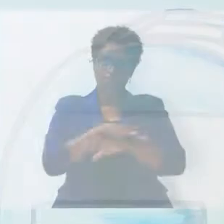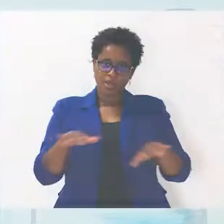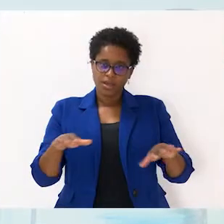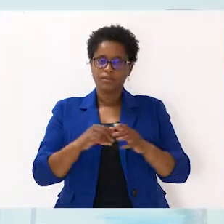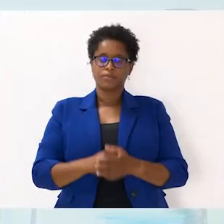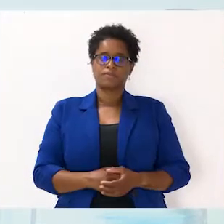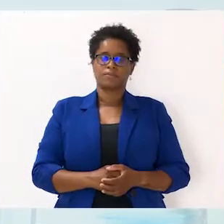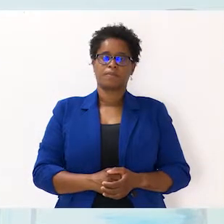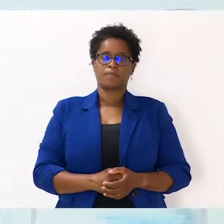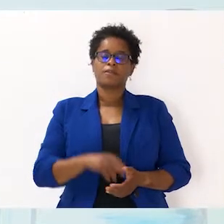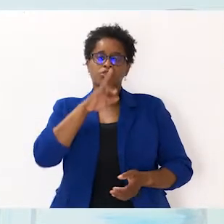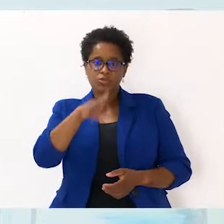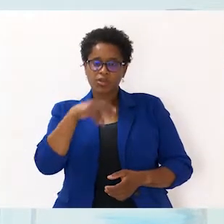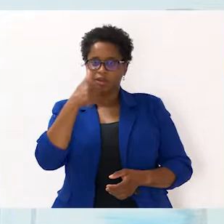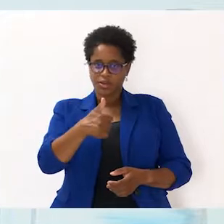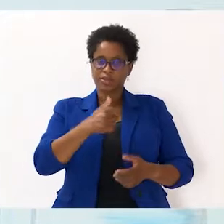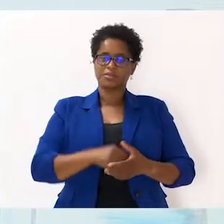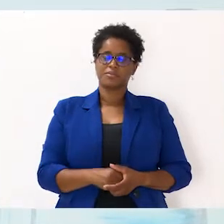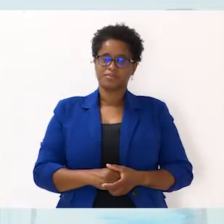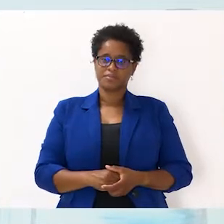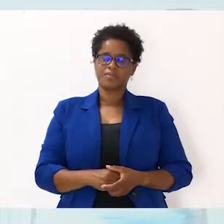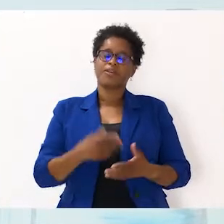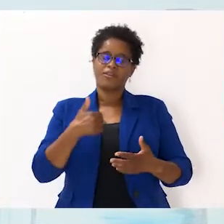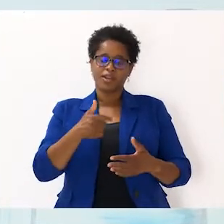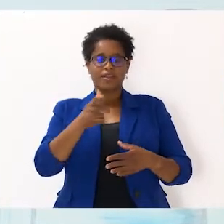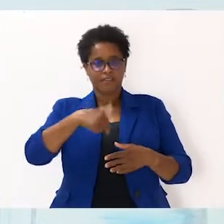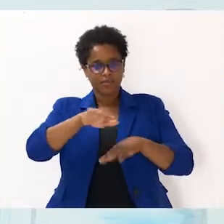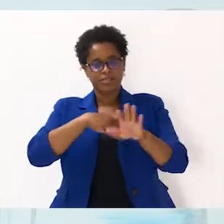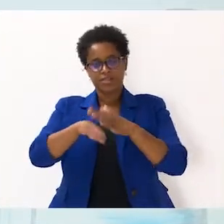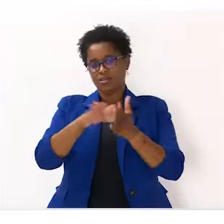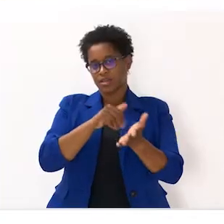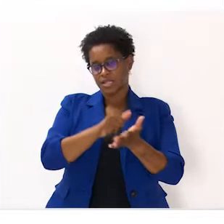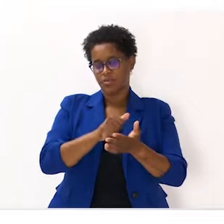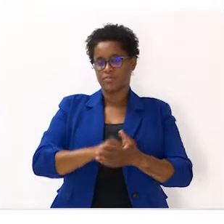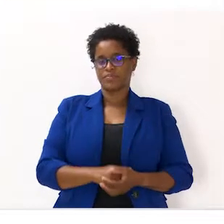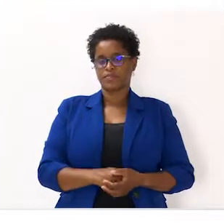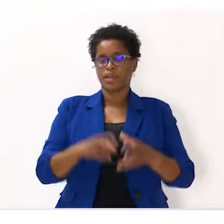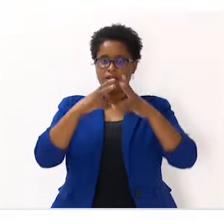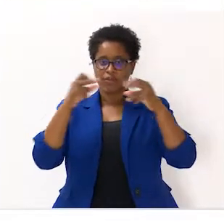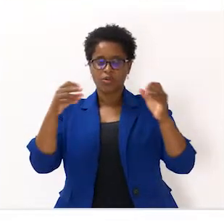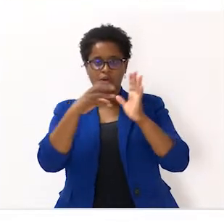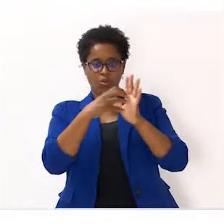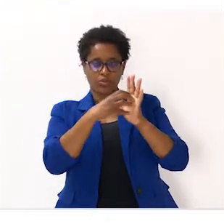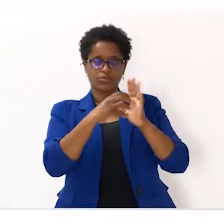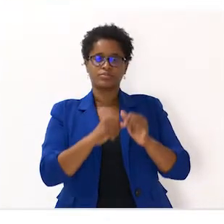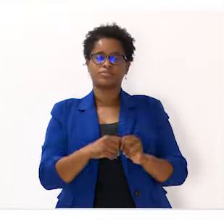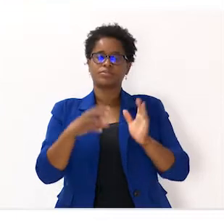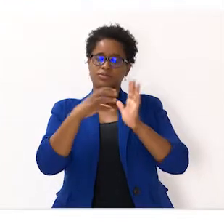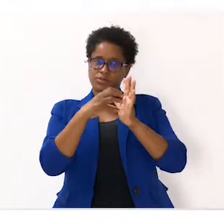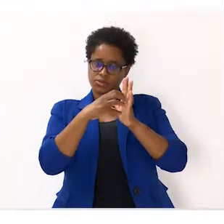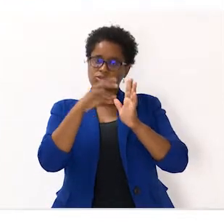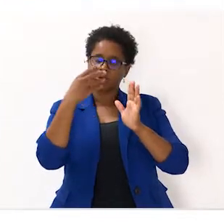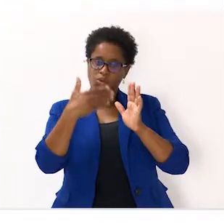Terminaram? Responderam corretamente? Ok, então vamos à correção. A figura 1. A figura